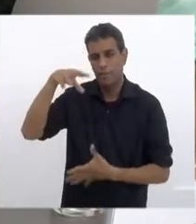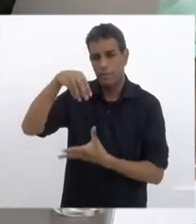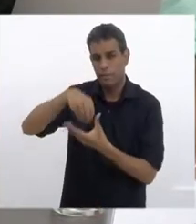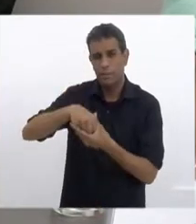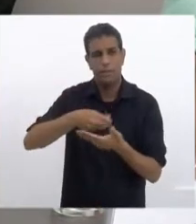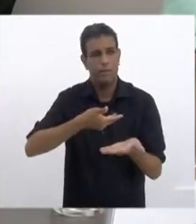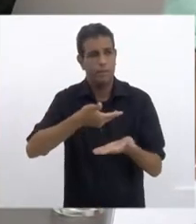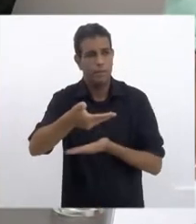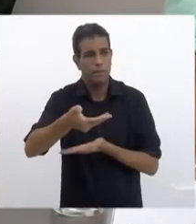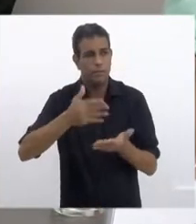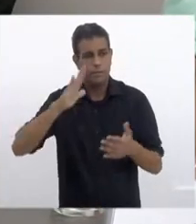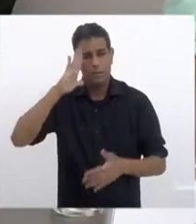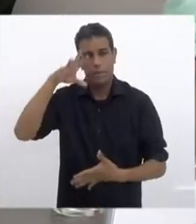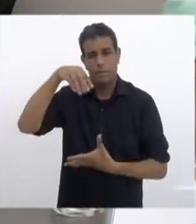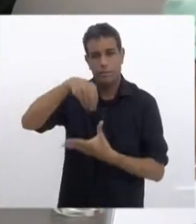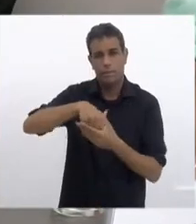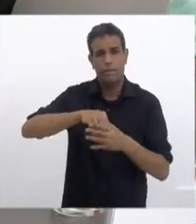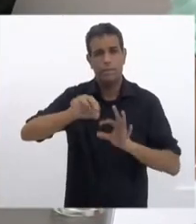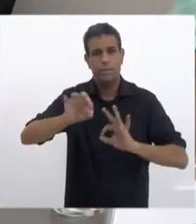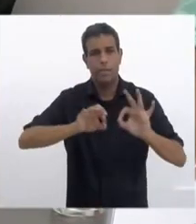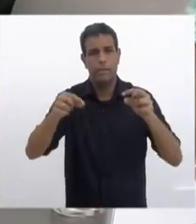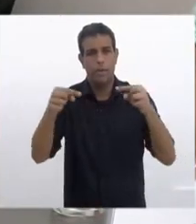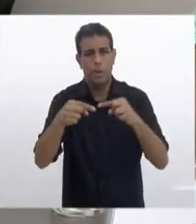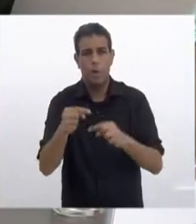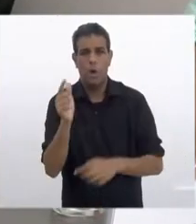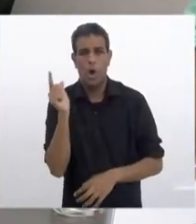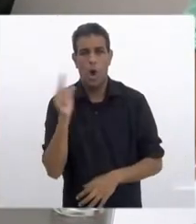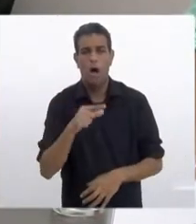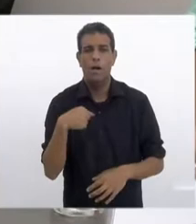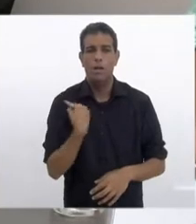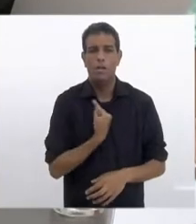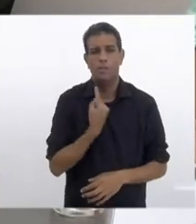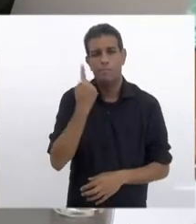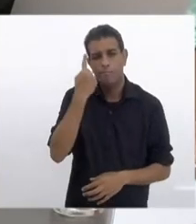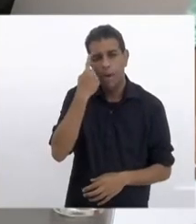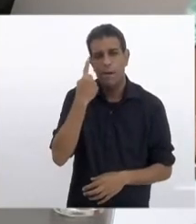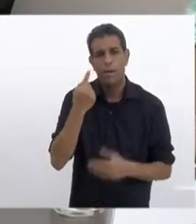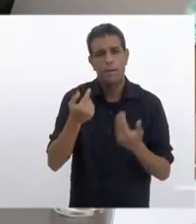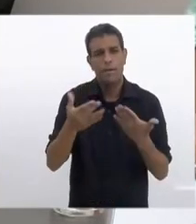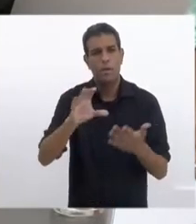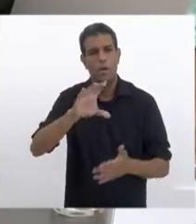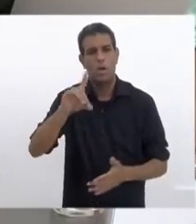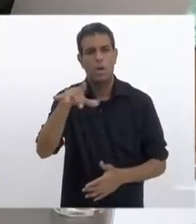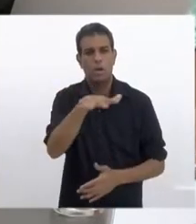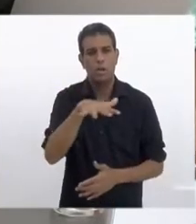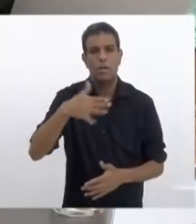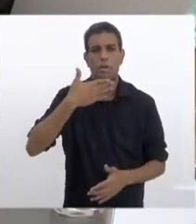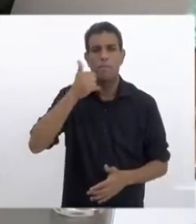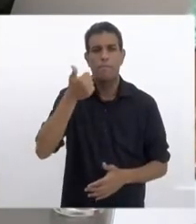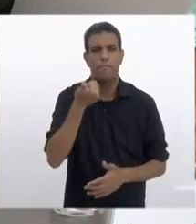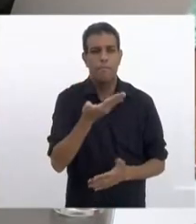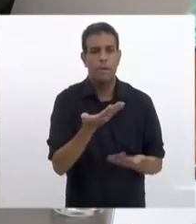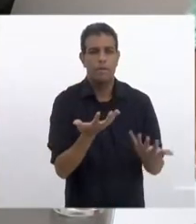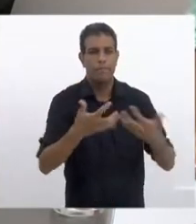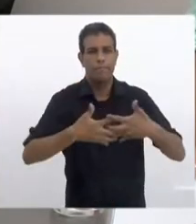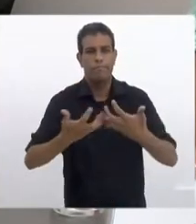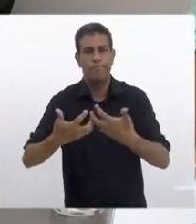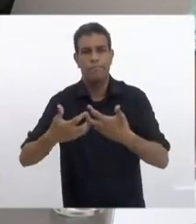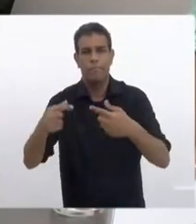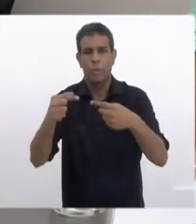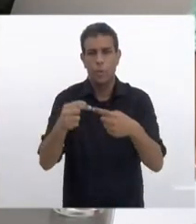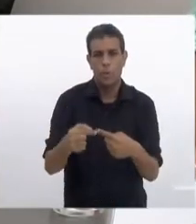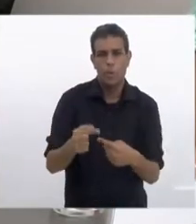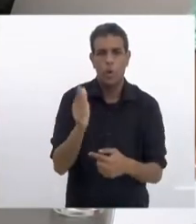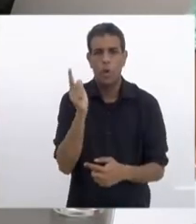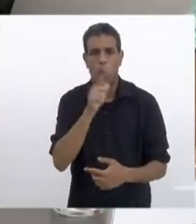os serviços que são os centros de atenção psicossocial, que são os coordenadores maiores desse fluxo de cuidado em